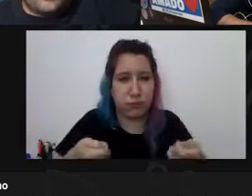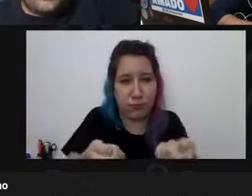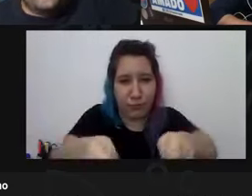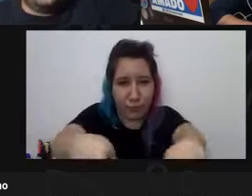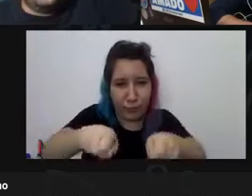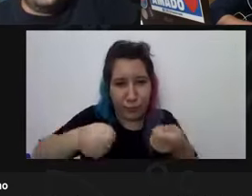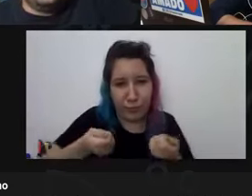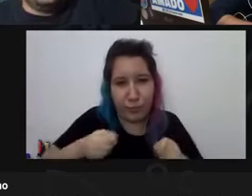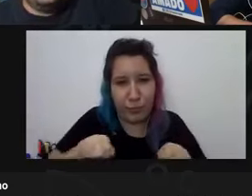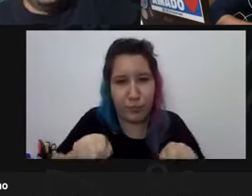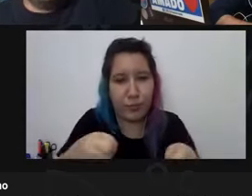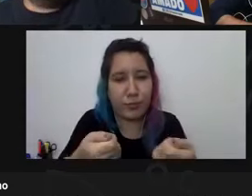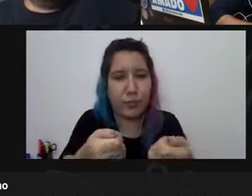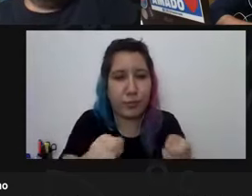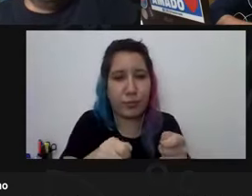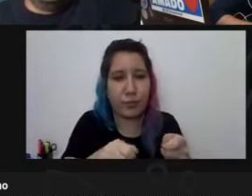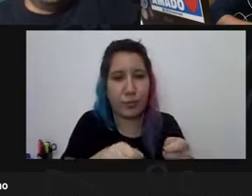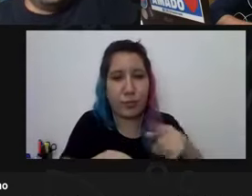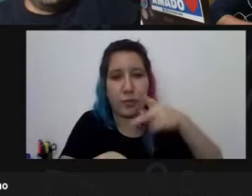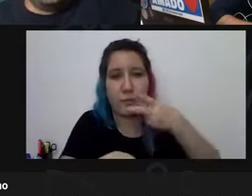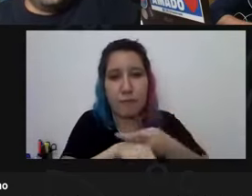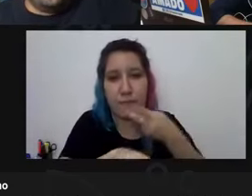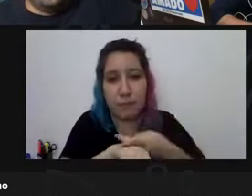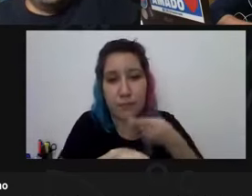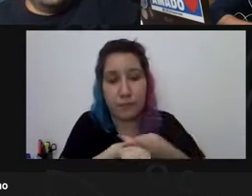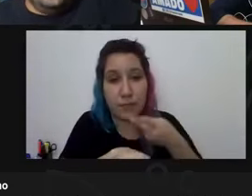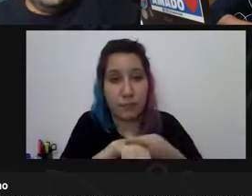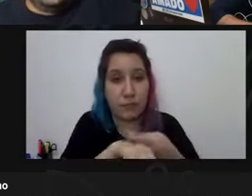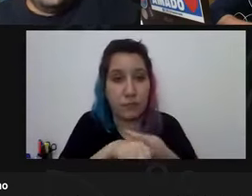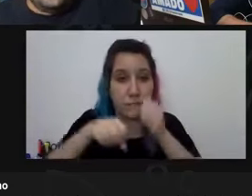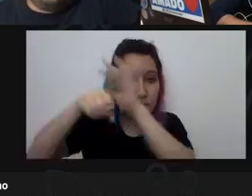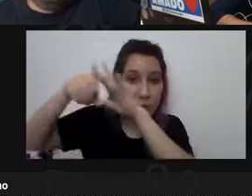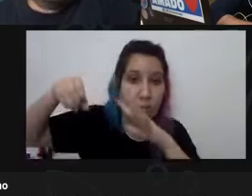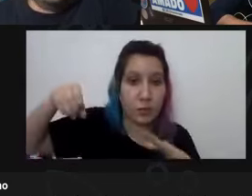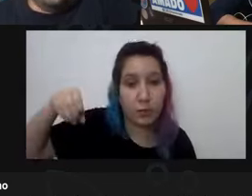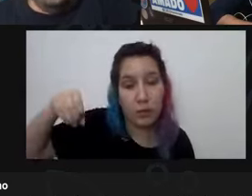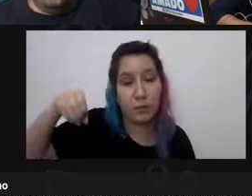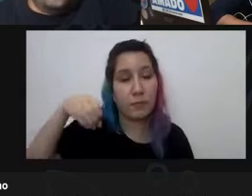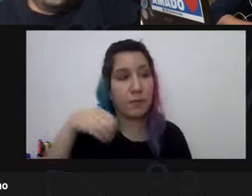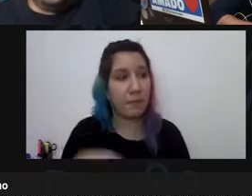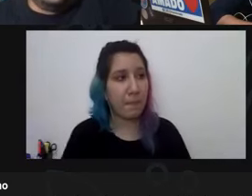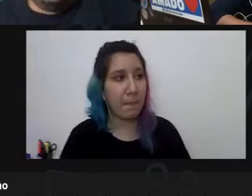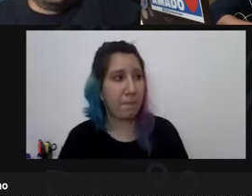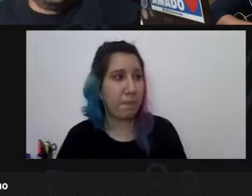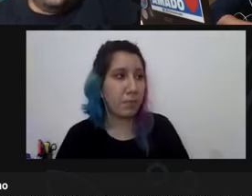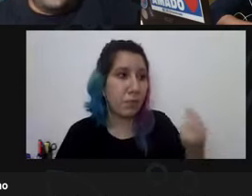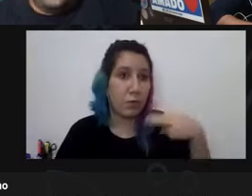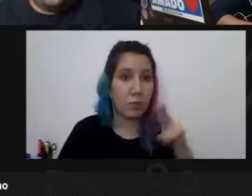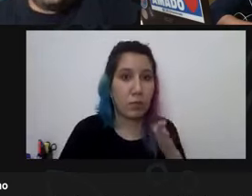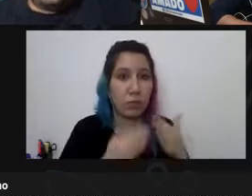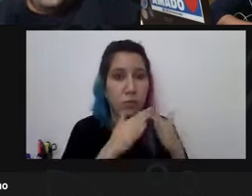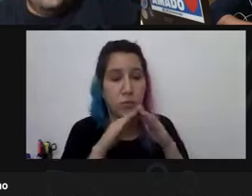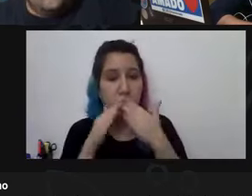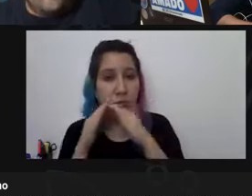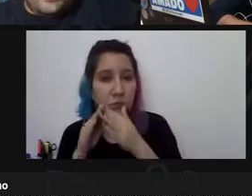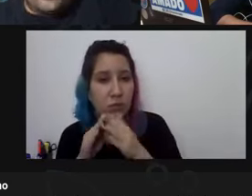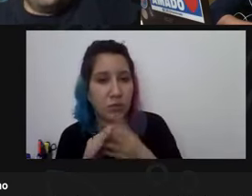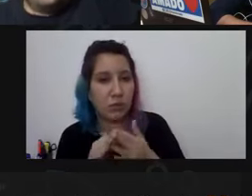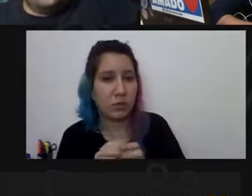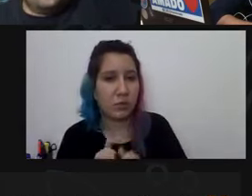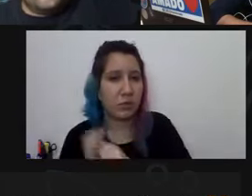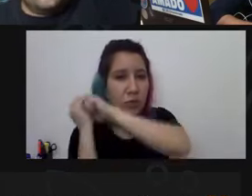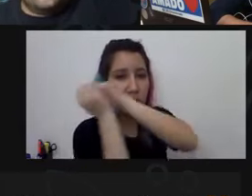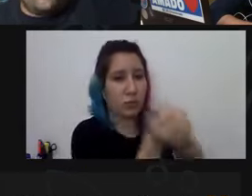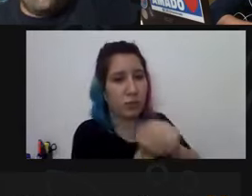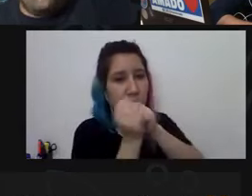pedras da cachoeira. Quando você está passeando com um turista, a pessoa, ou um morador, a pessoa lá cortando uma árvore.